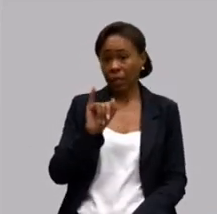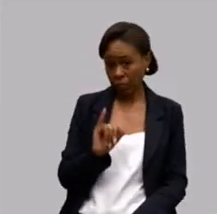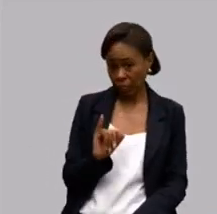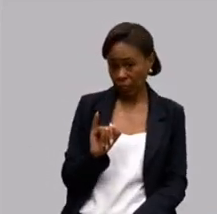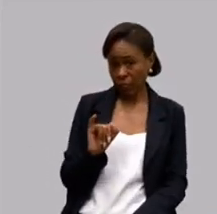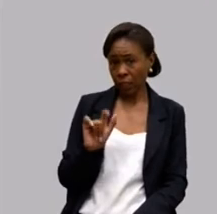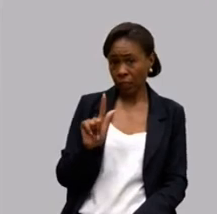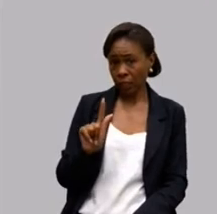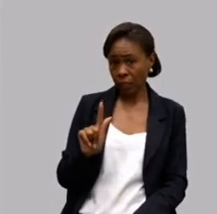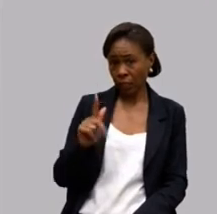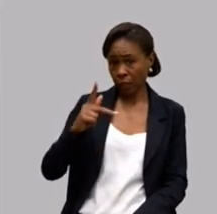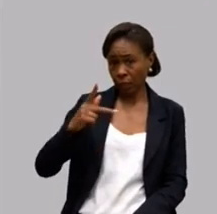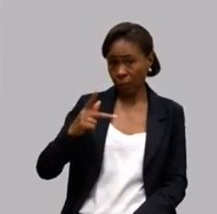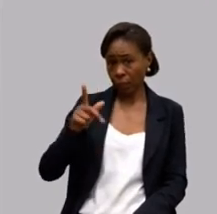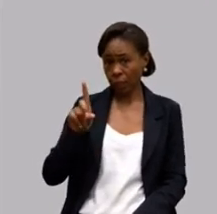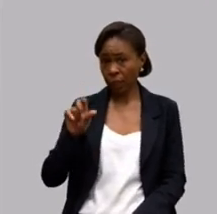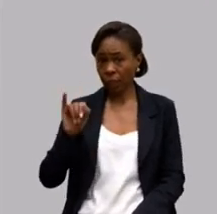mais